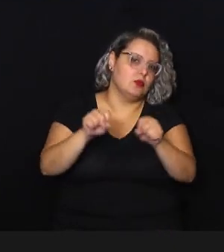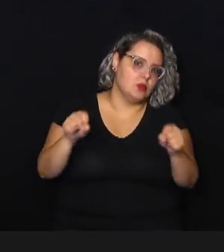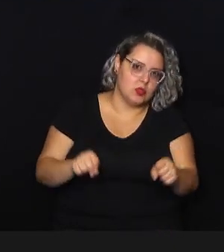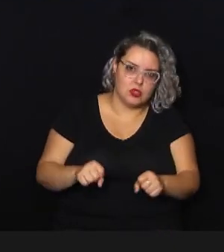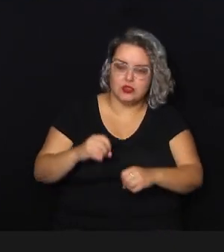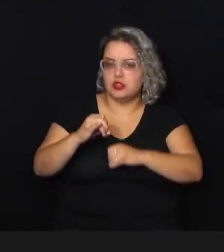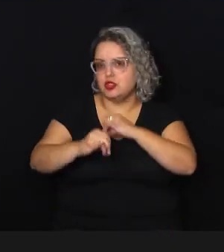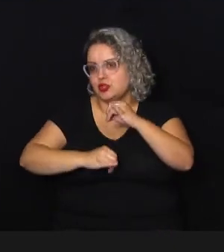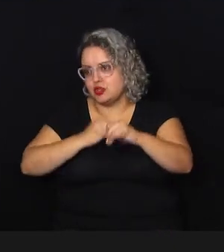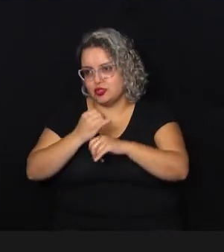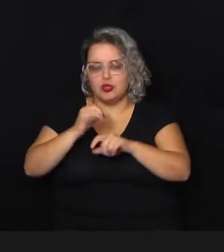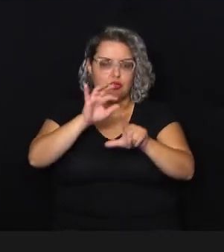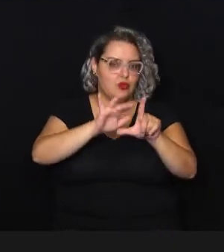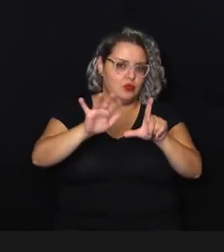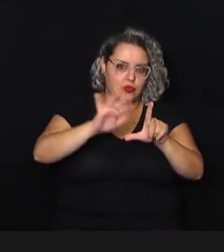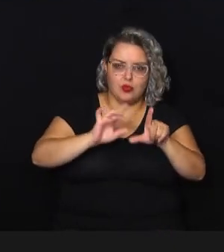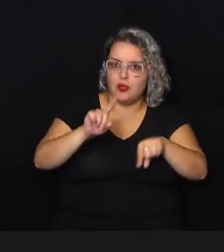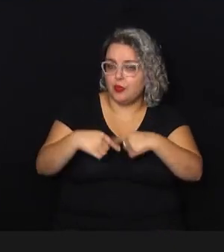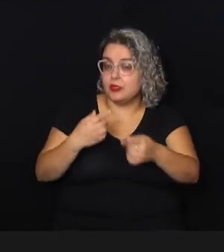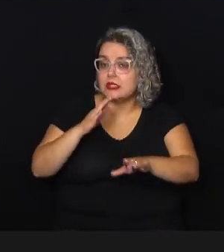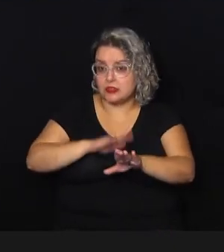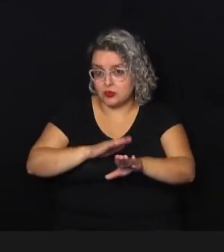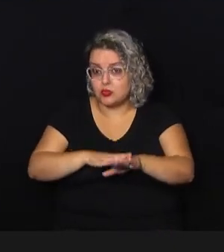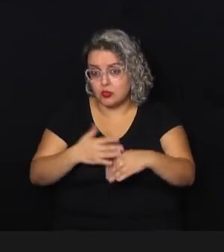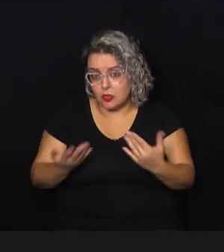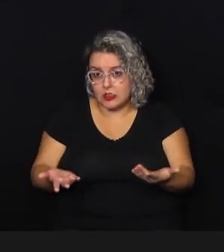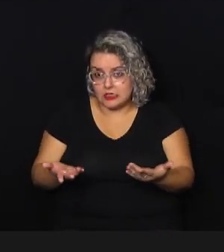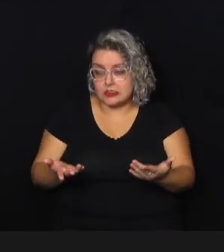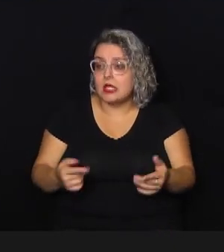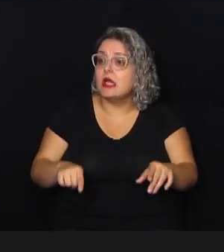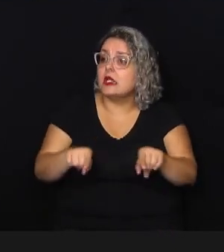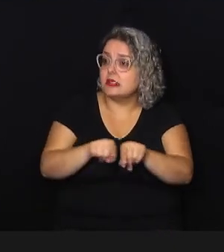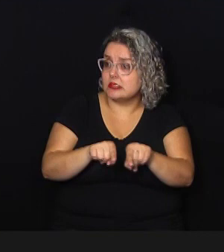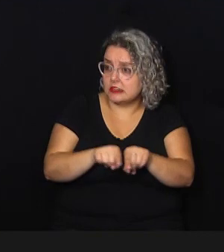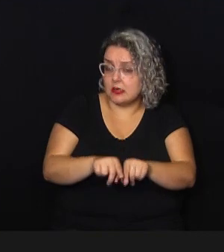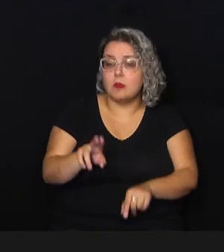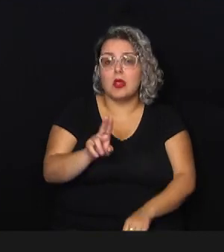streaming, né, e diversas outras funcionalidades, elas também